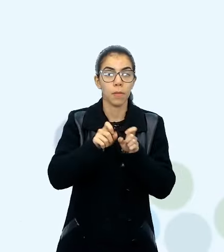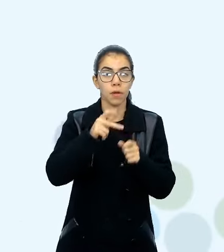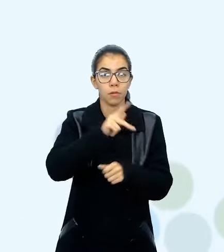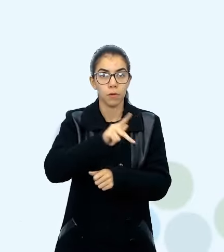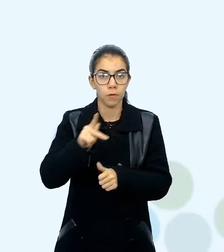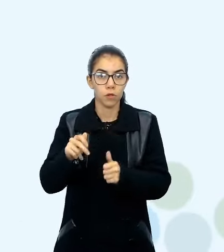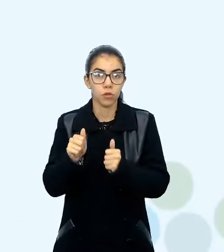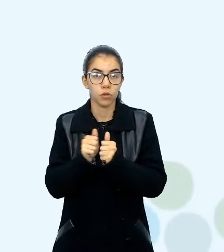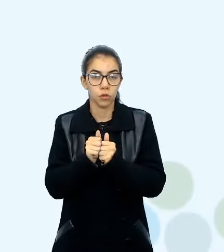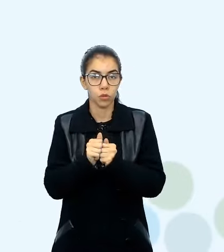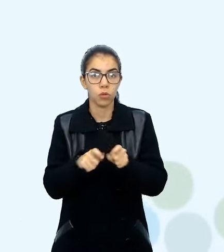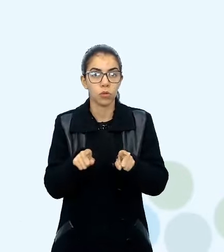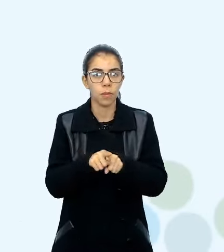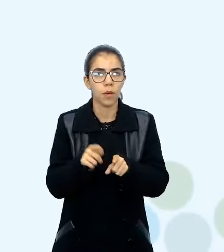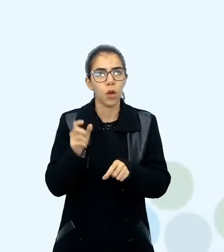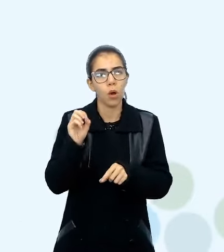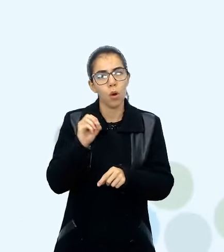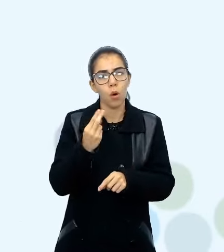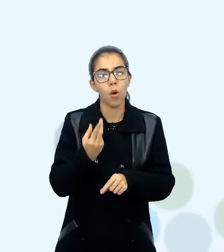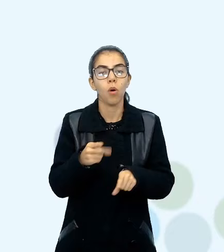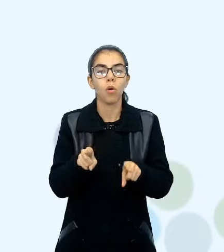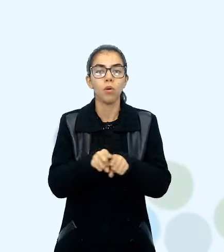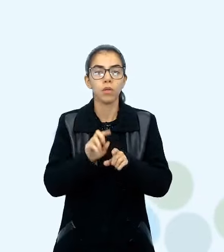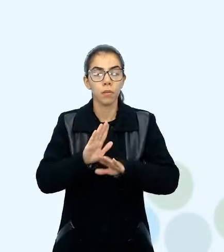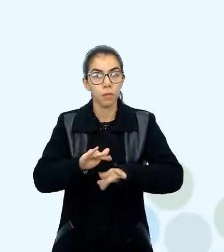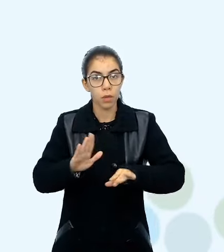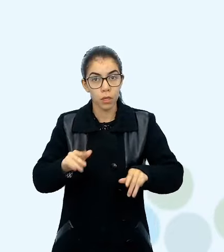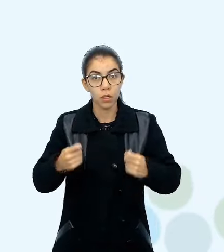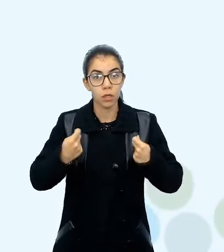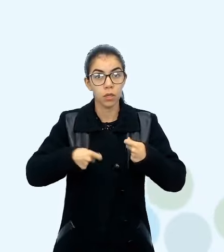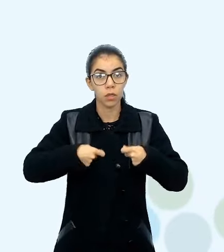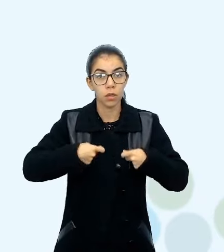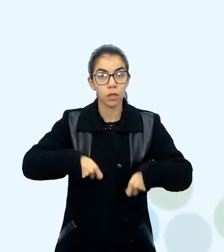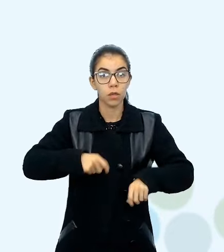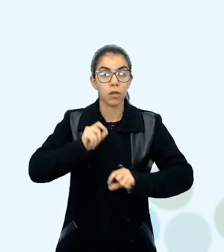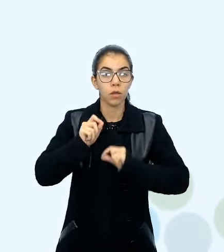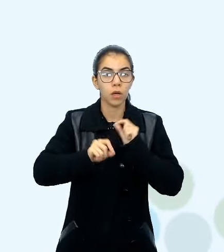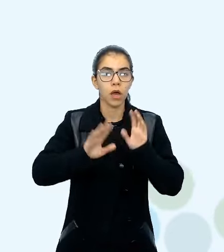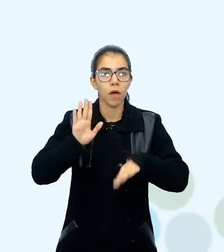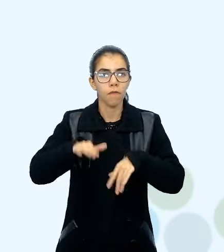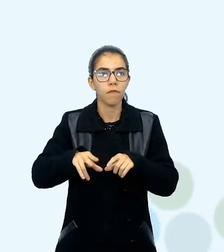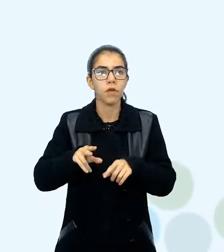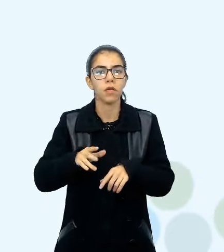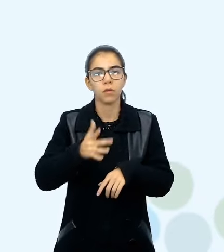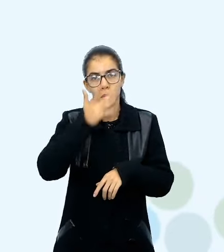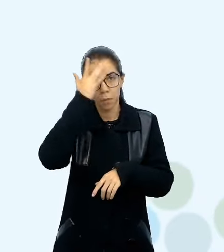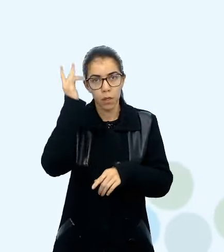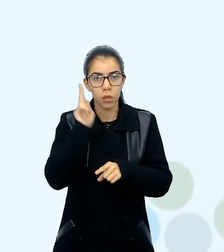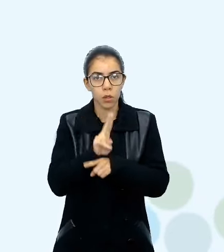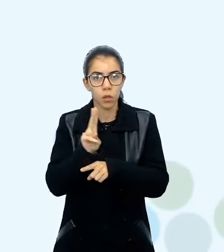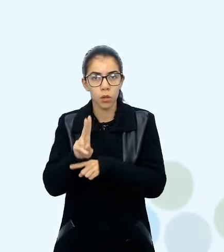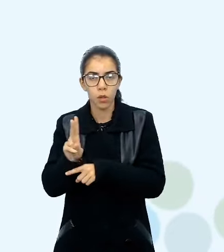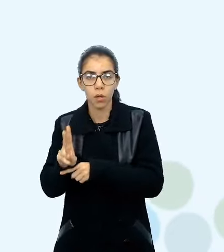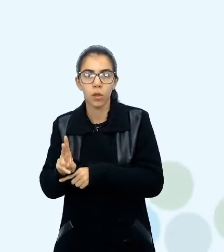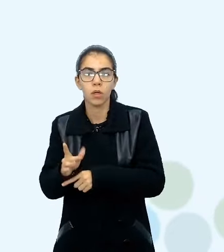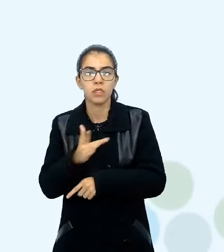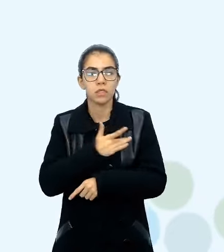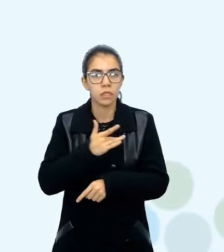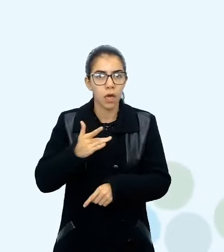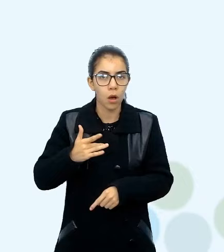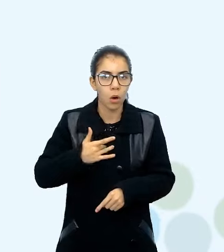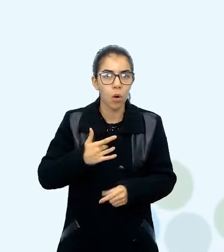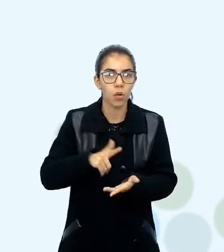professor, né? Ou no caso de uma criança que precise de um cuidador para as questões de higiene, né? Então ela